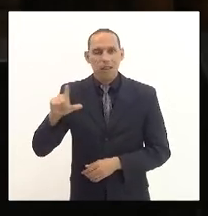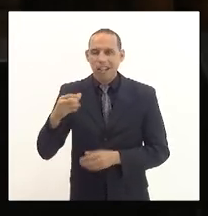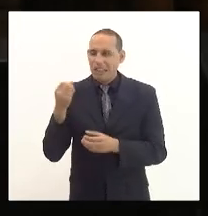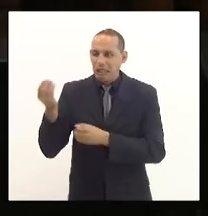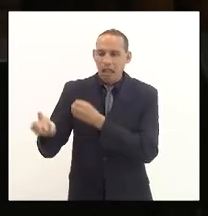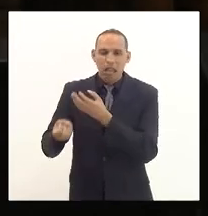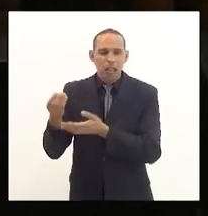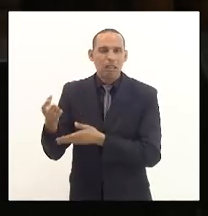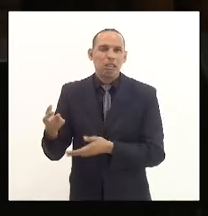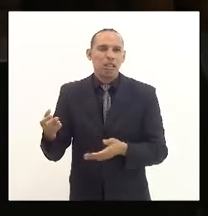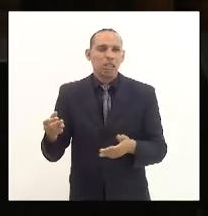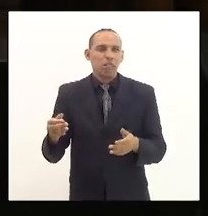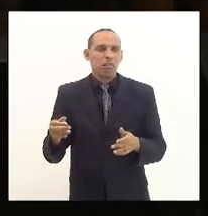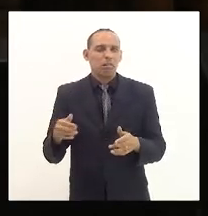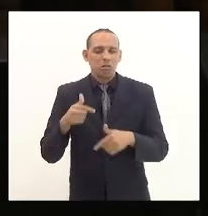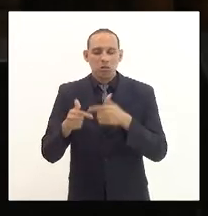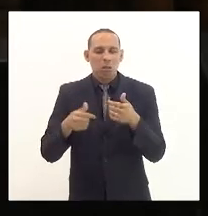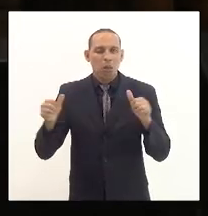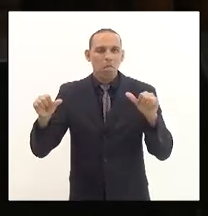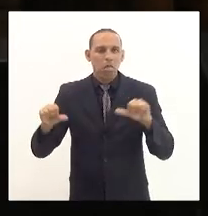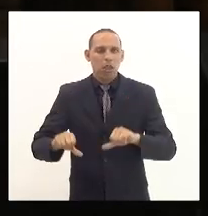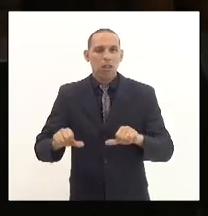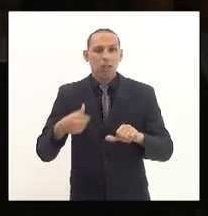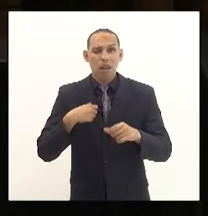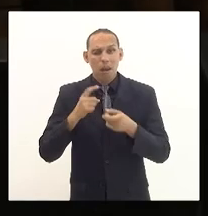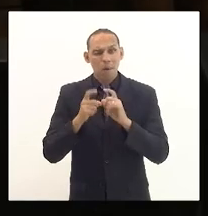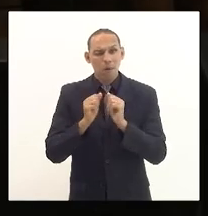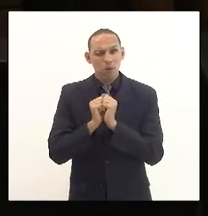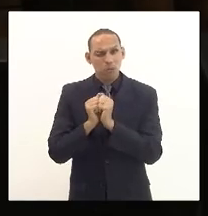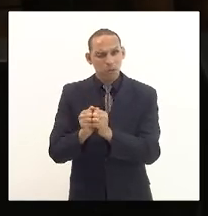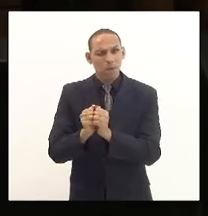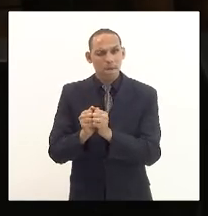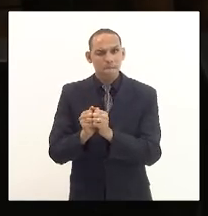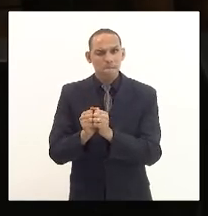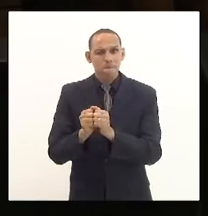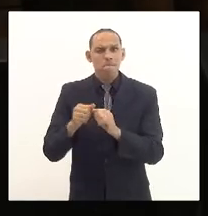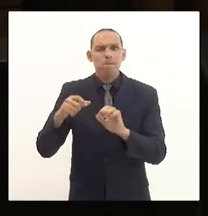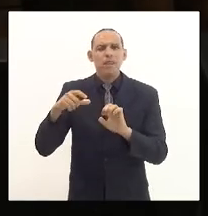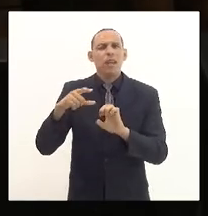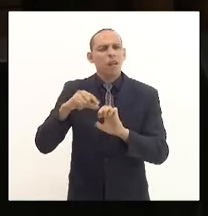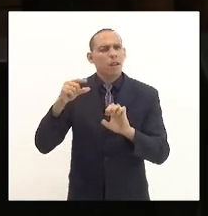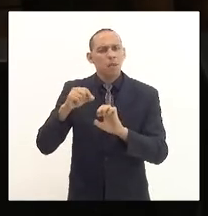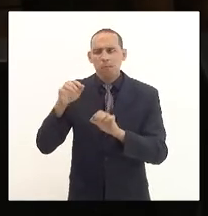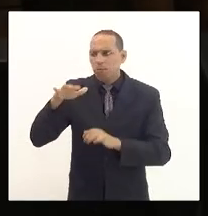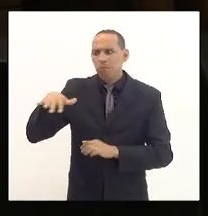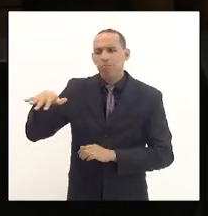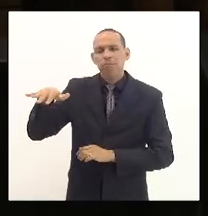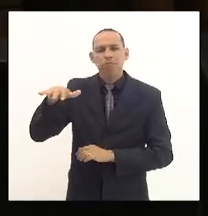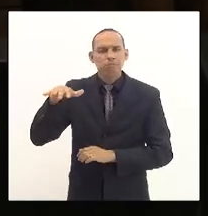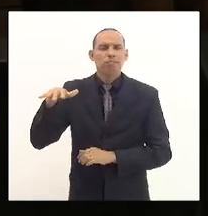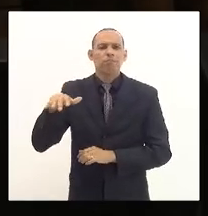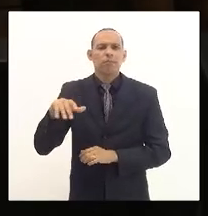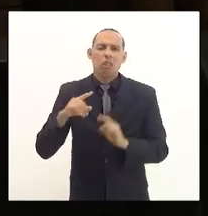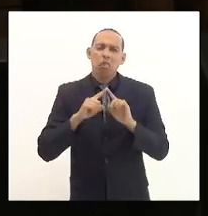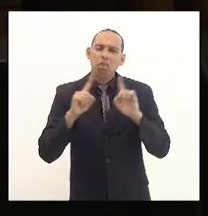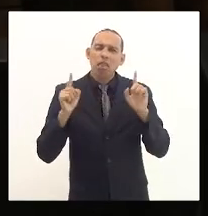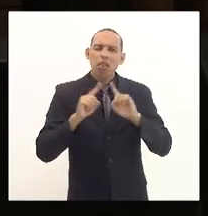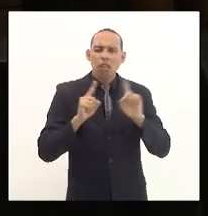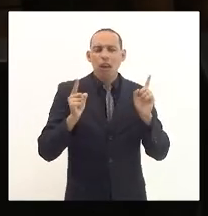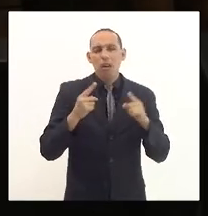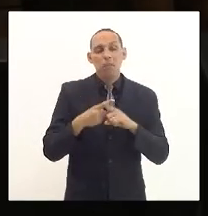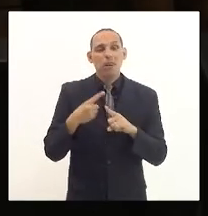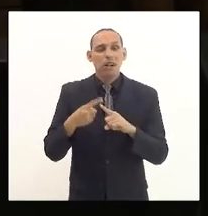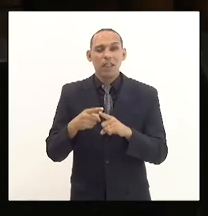região reuniões que fiz inclusive com a empresários daquela localidade que muitos se queixavam pela